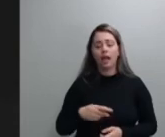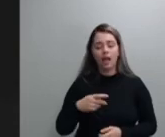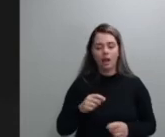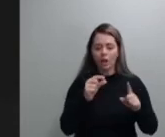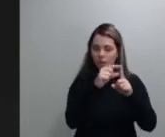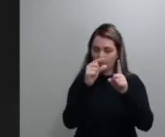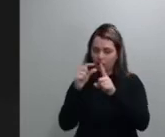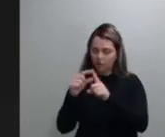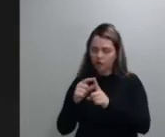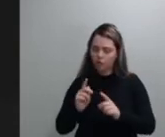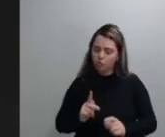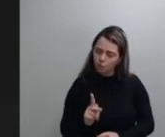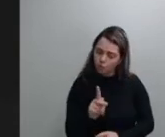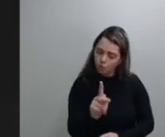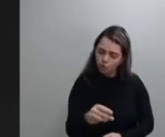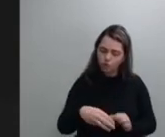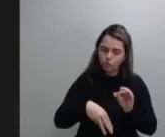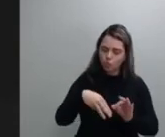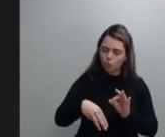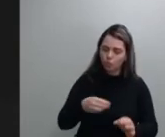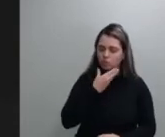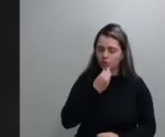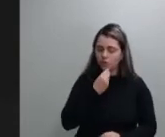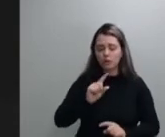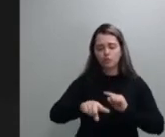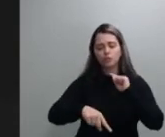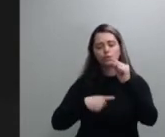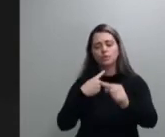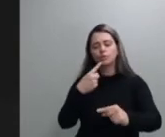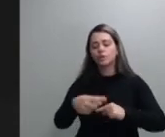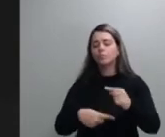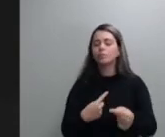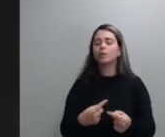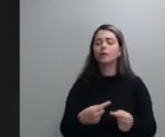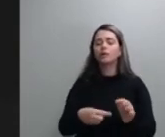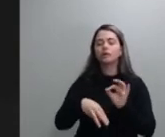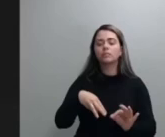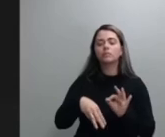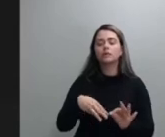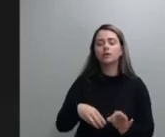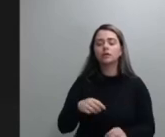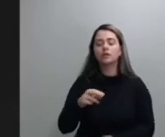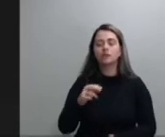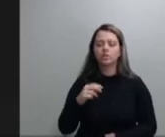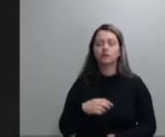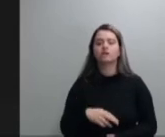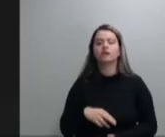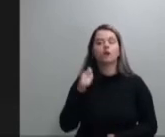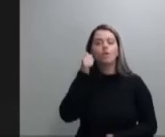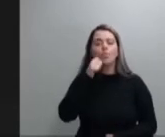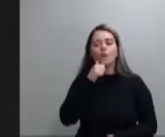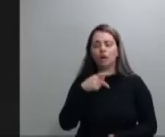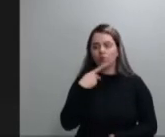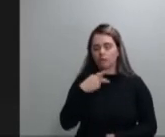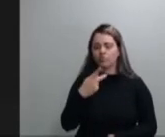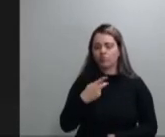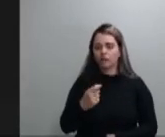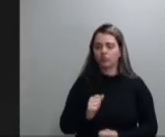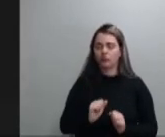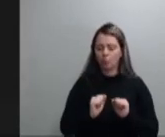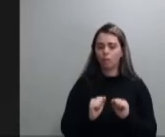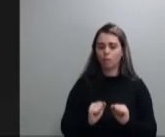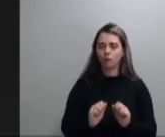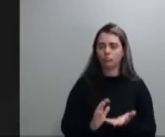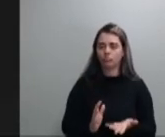com o ministro Napoleão e depois a gente vai conceder uma parte para a ministra Regina por favor ministro Napoleão eu quero cansar os colegas que eu já cansei